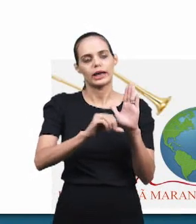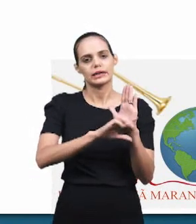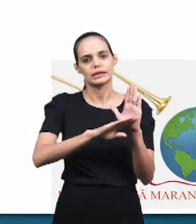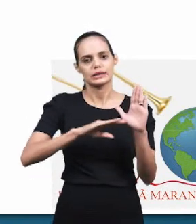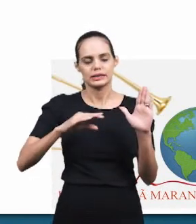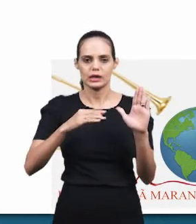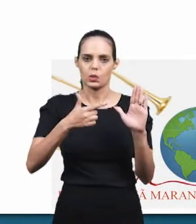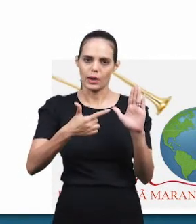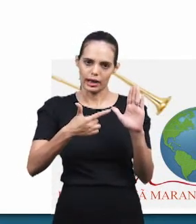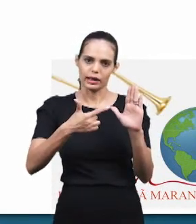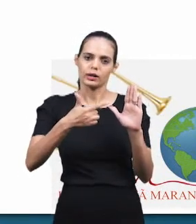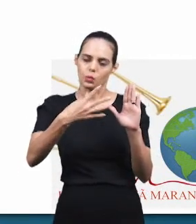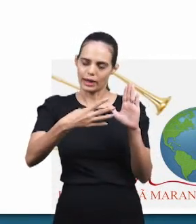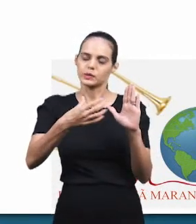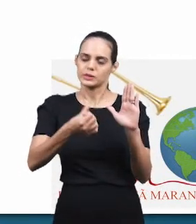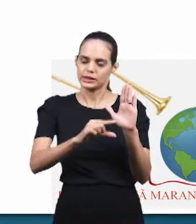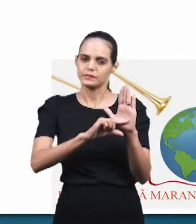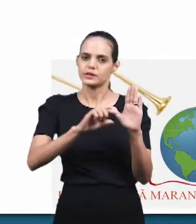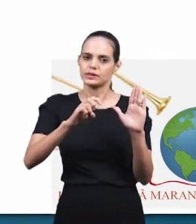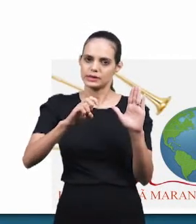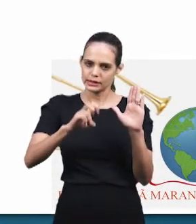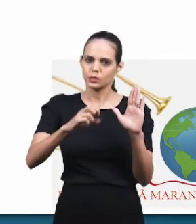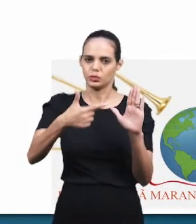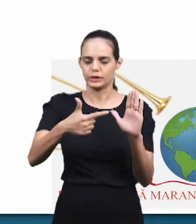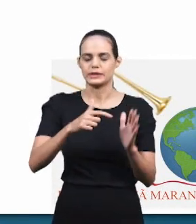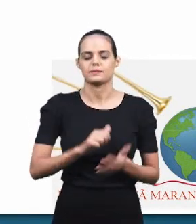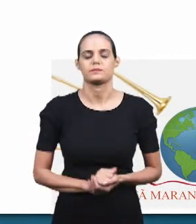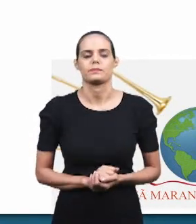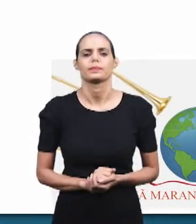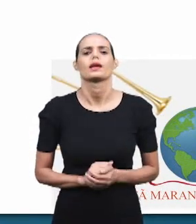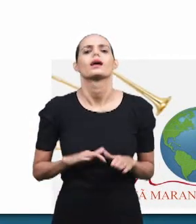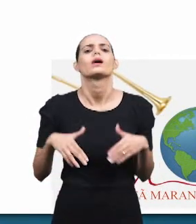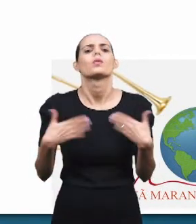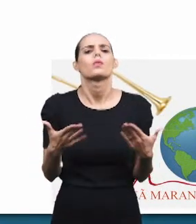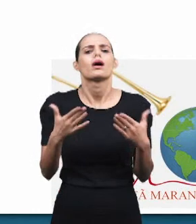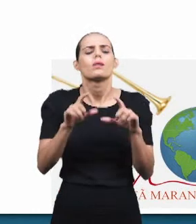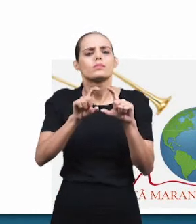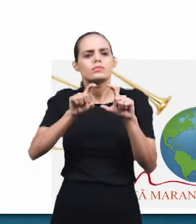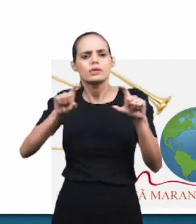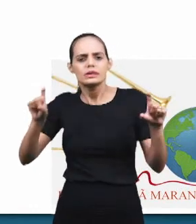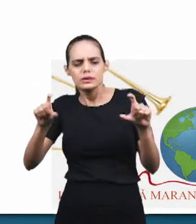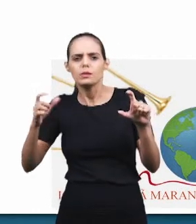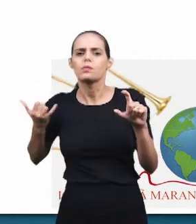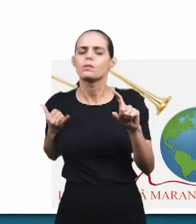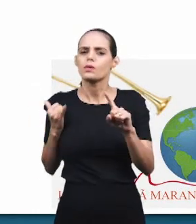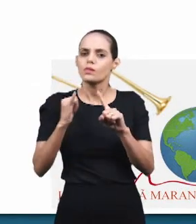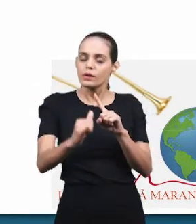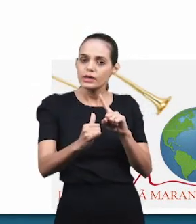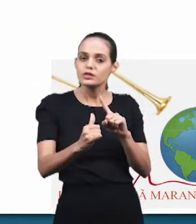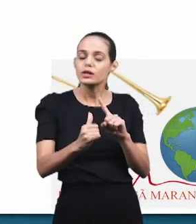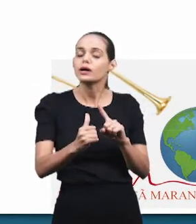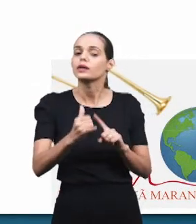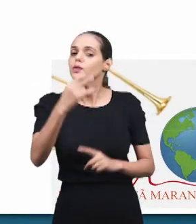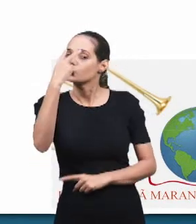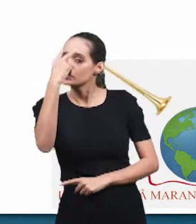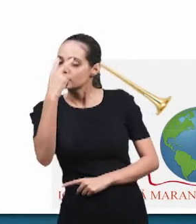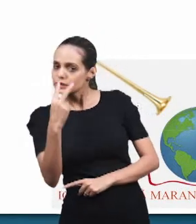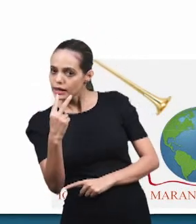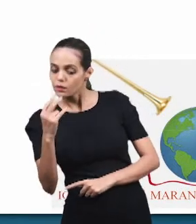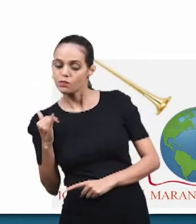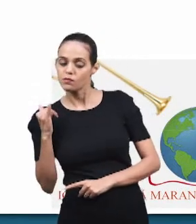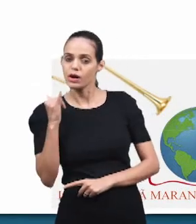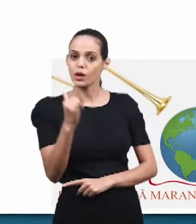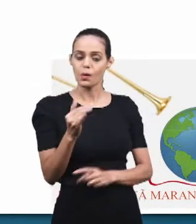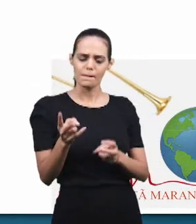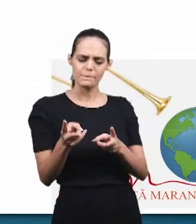expressão profética que o cego usou quando percebeu que Jesus estava passando?